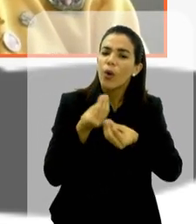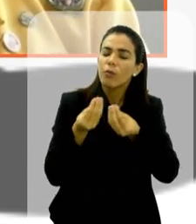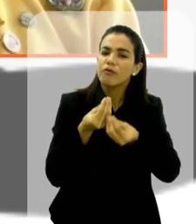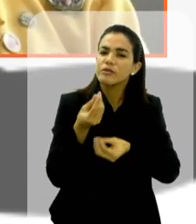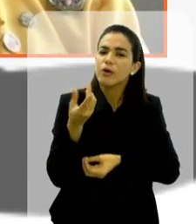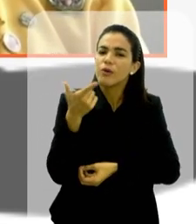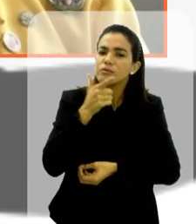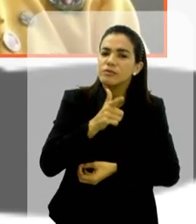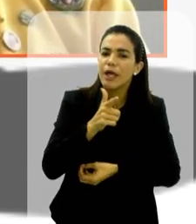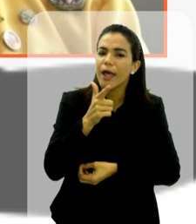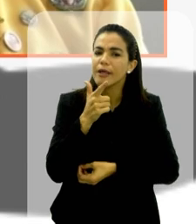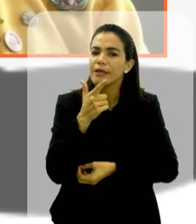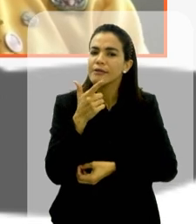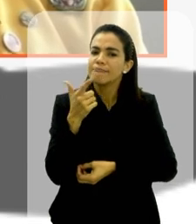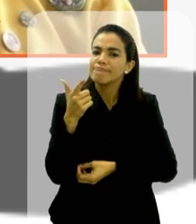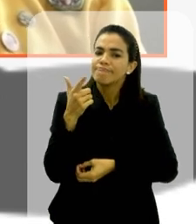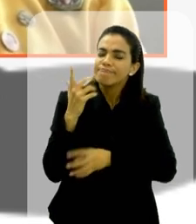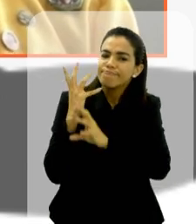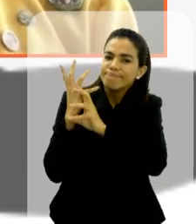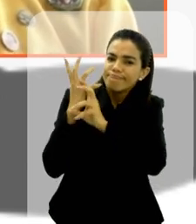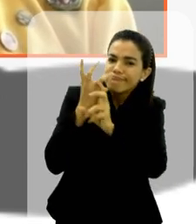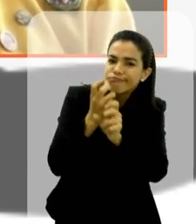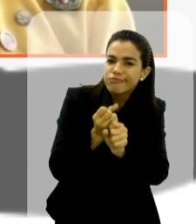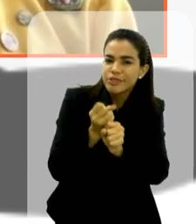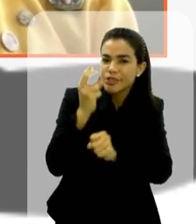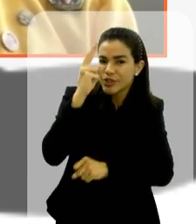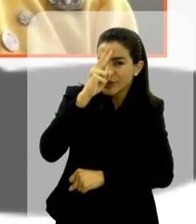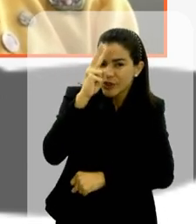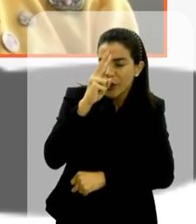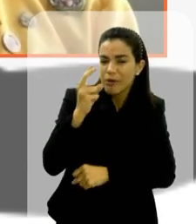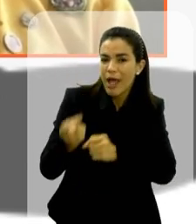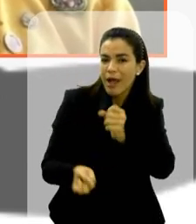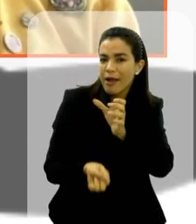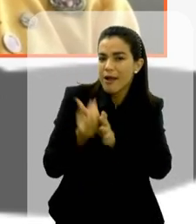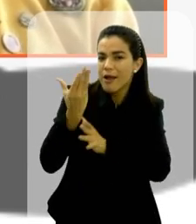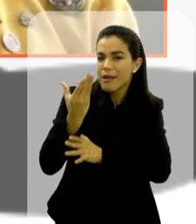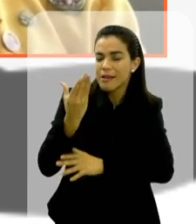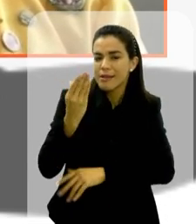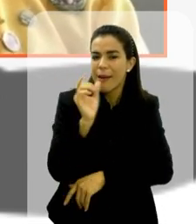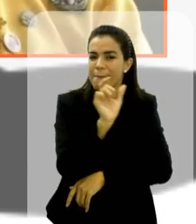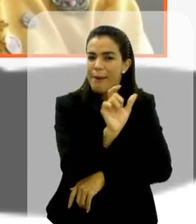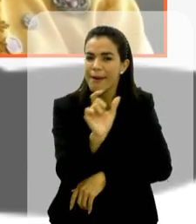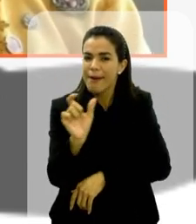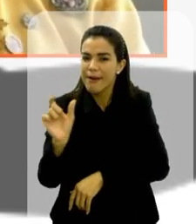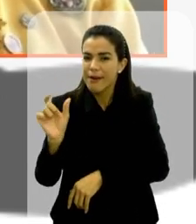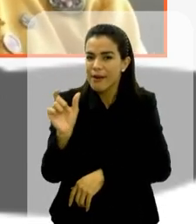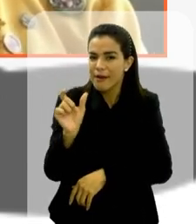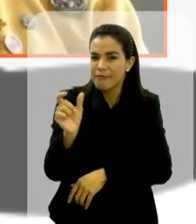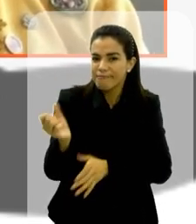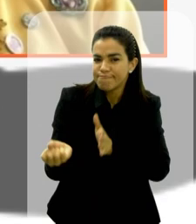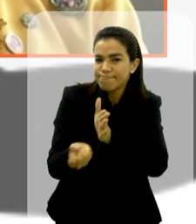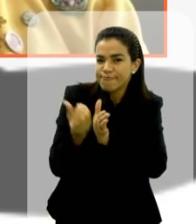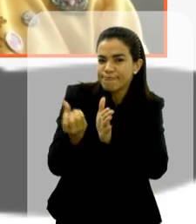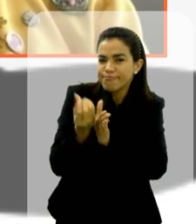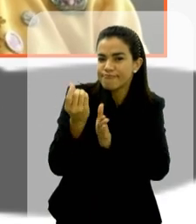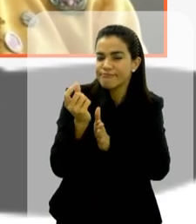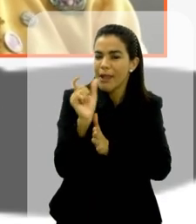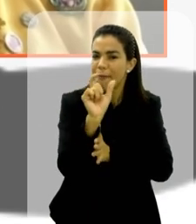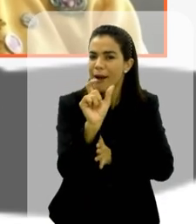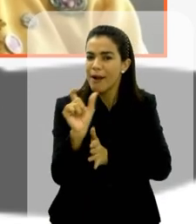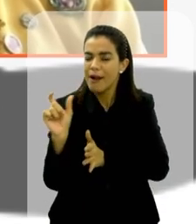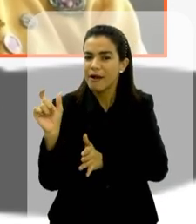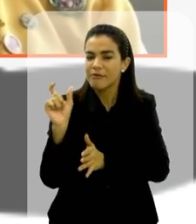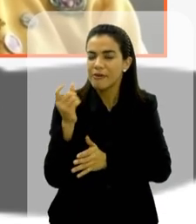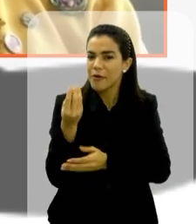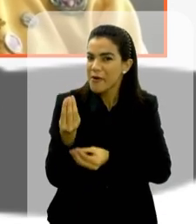histórico que você está nos apresentando, de dar a etimologia das palavras e explicar toda essa parte histórica, eu já estava